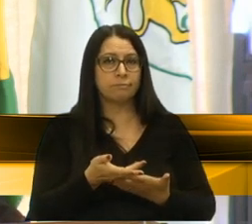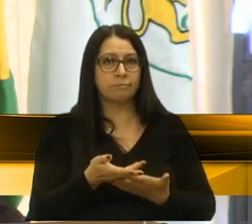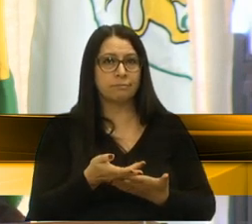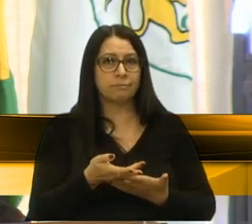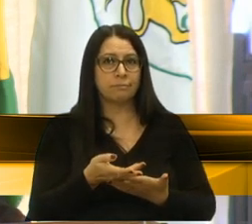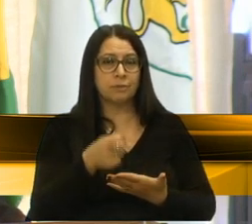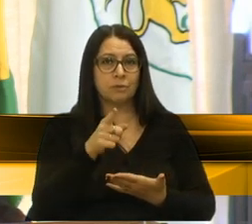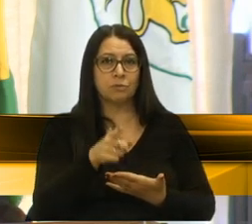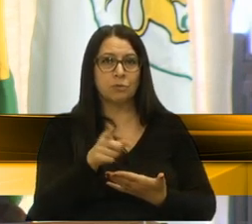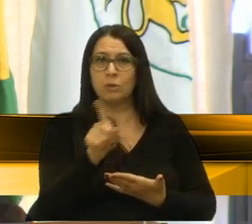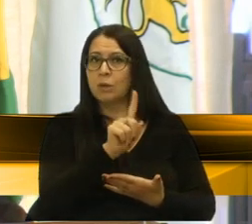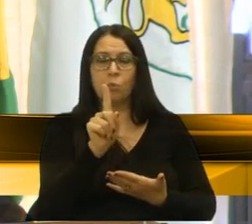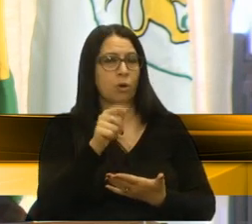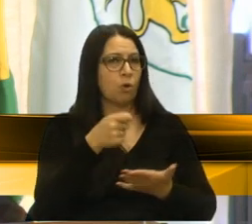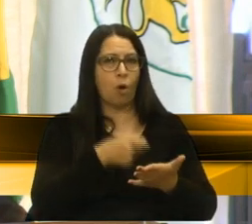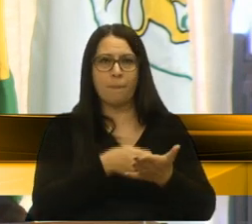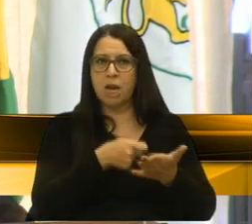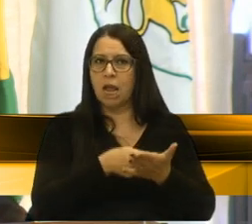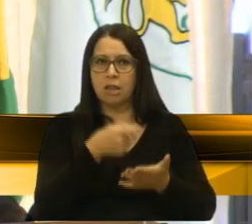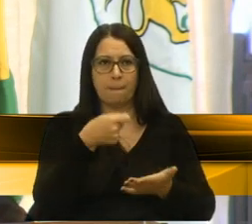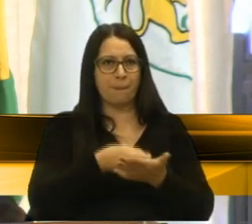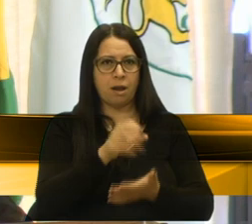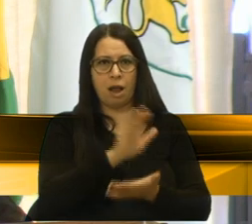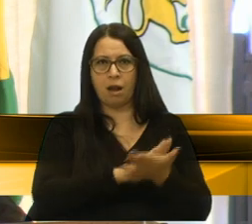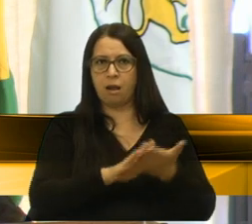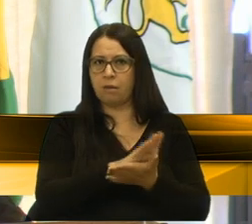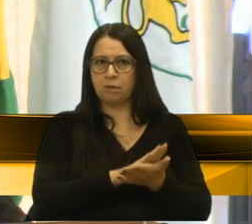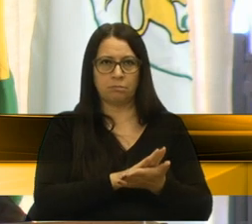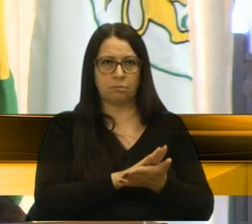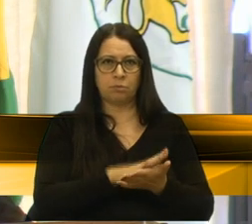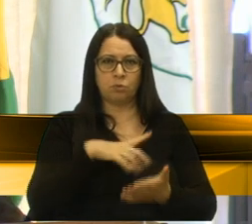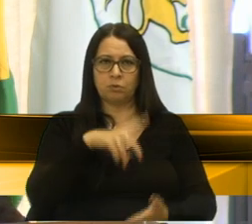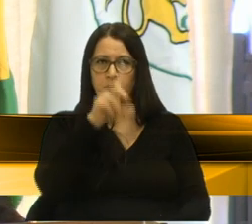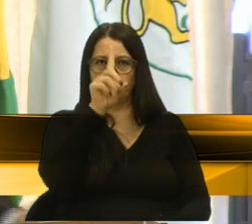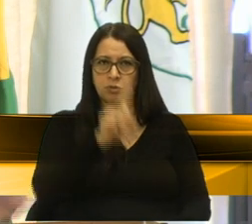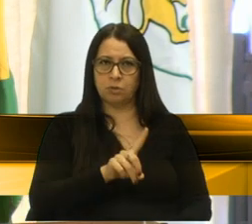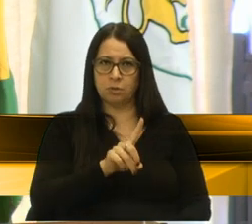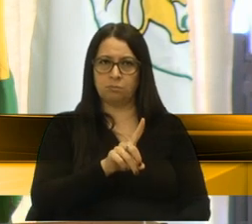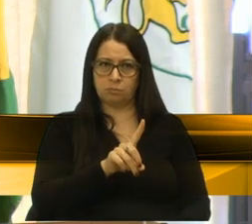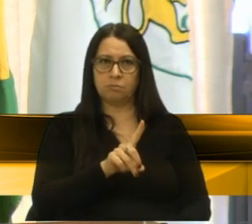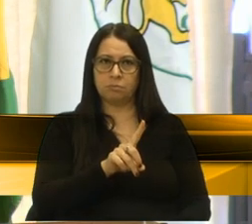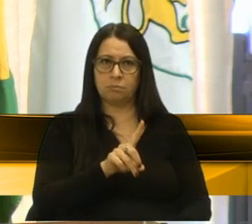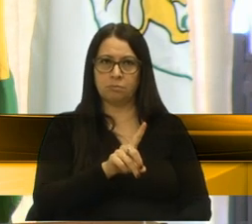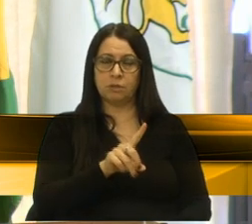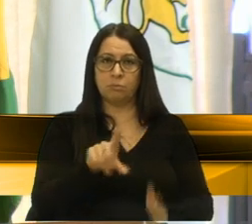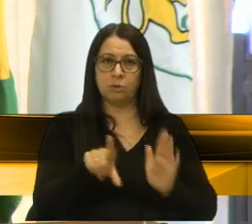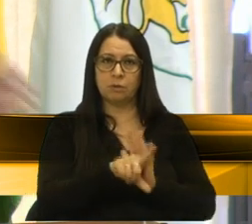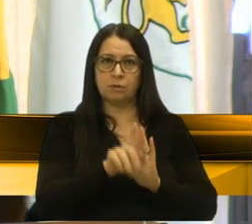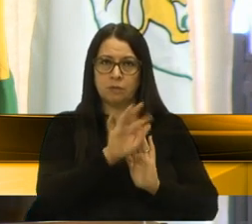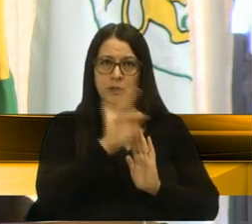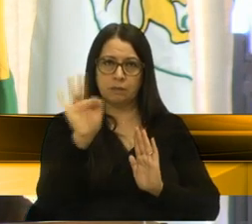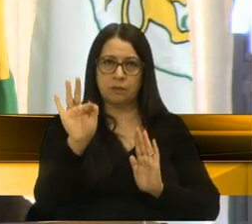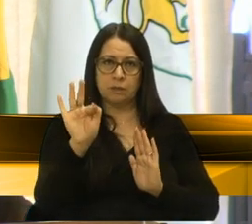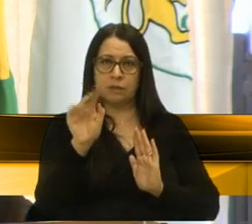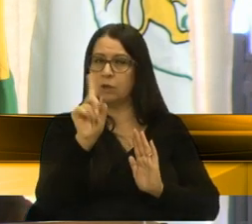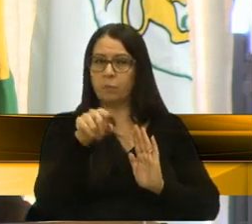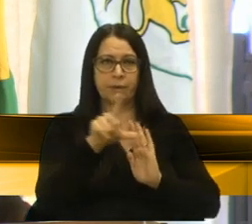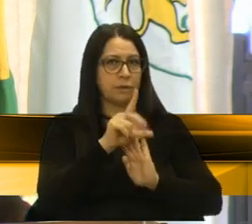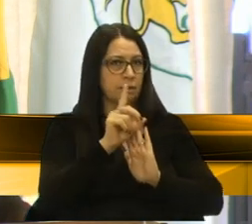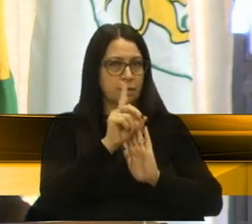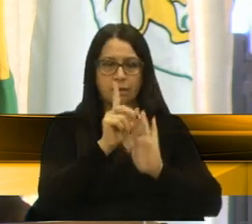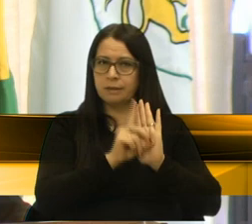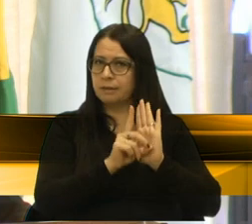o senhor não é obrigado a pagar nada. O senhor tem o direito adquirido por lei federal. Não é um decreto que